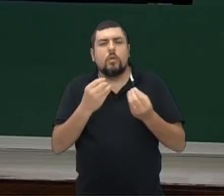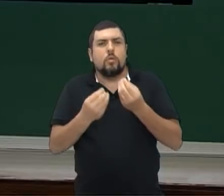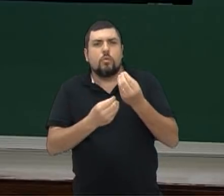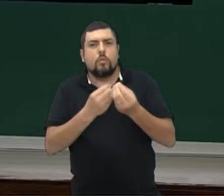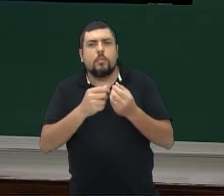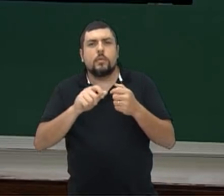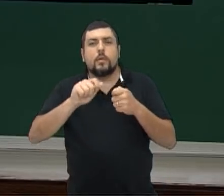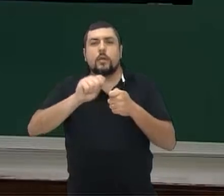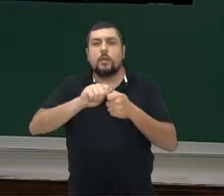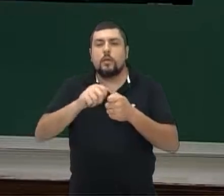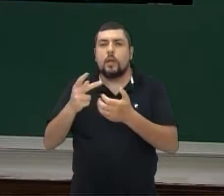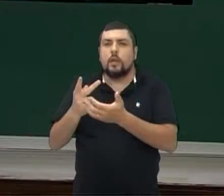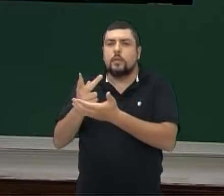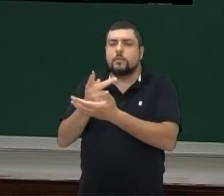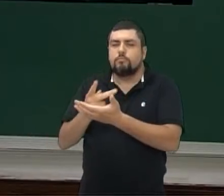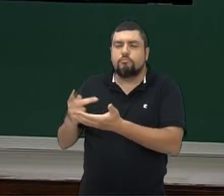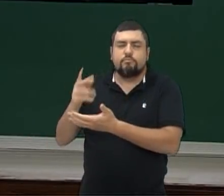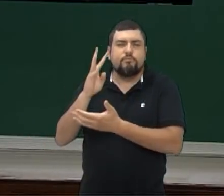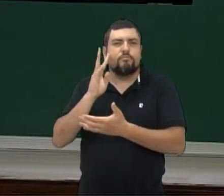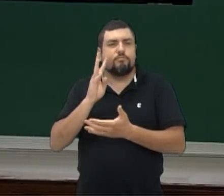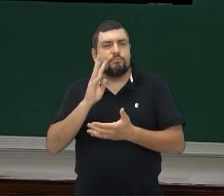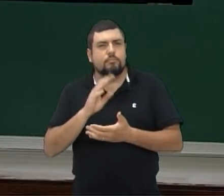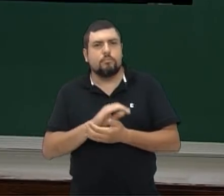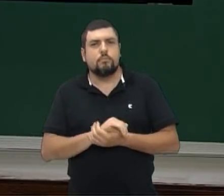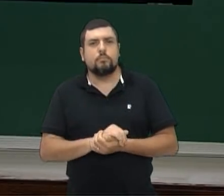algumas figuras aí bem interessantes.